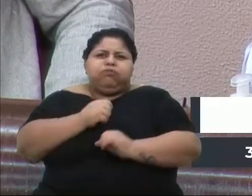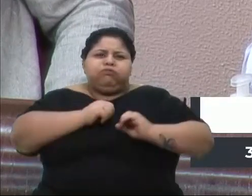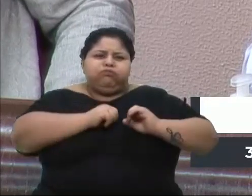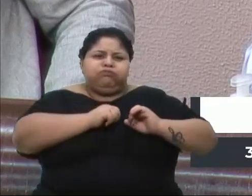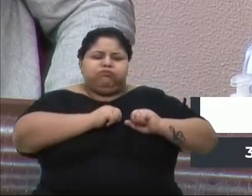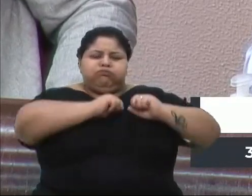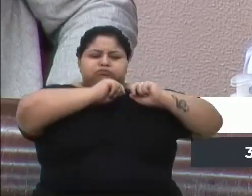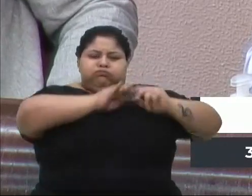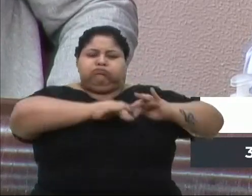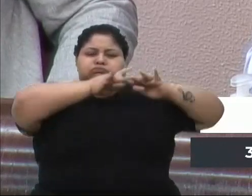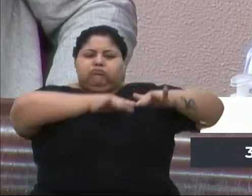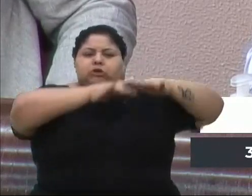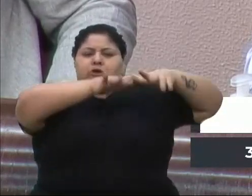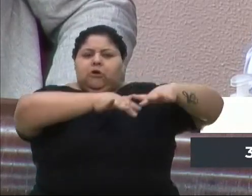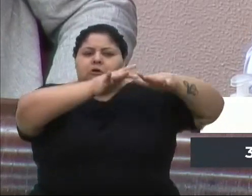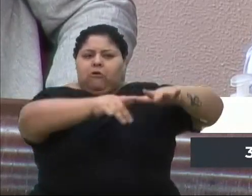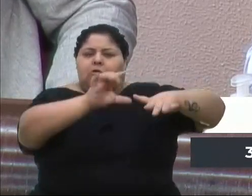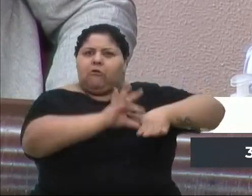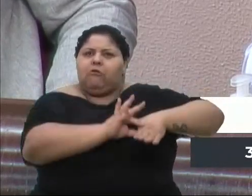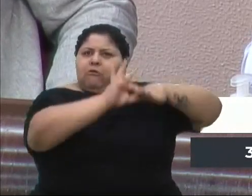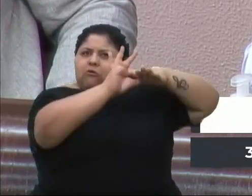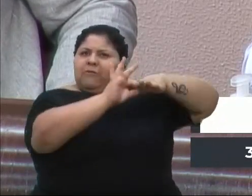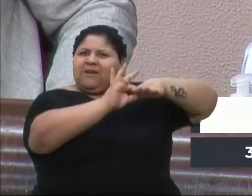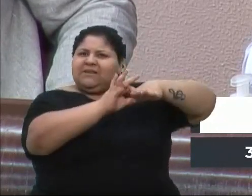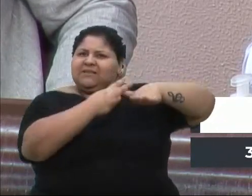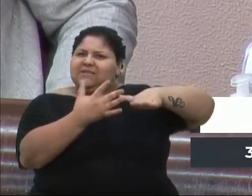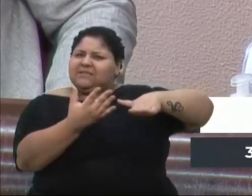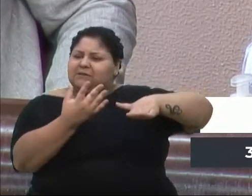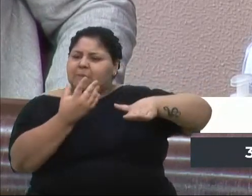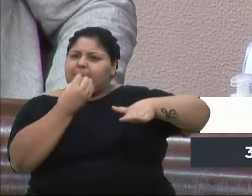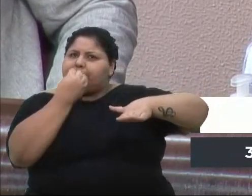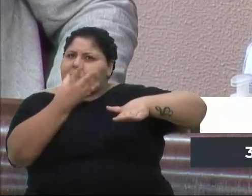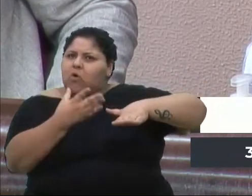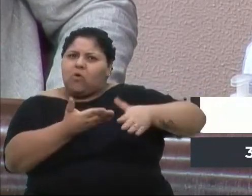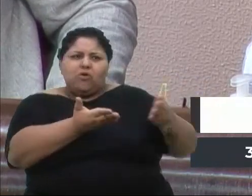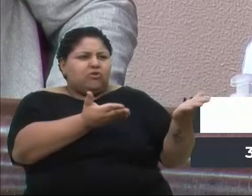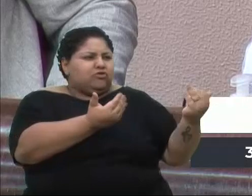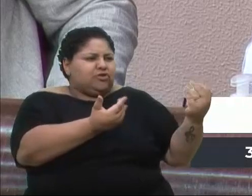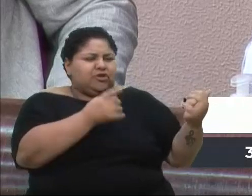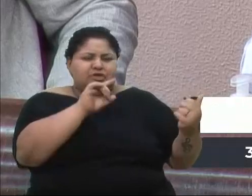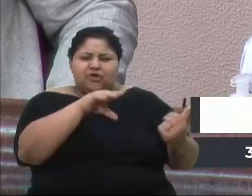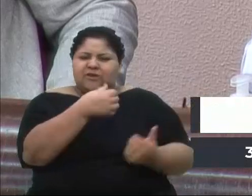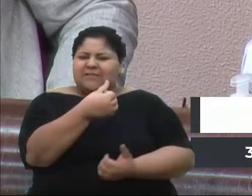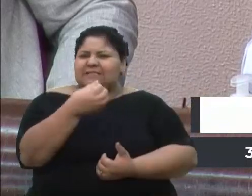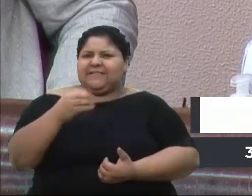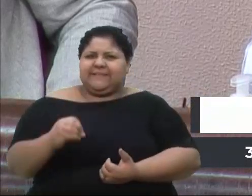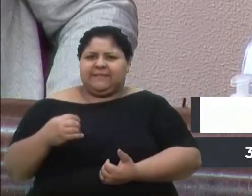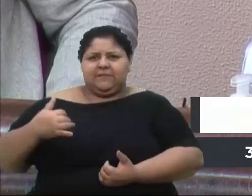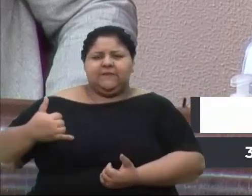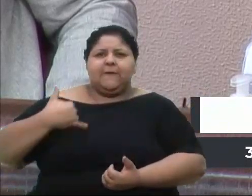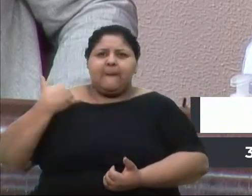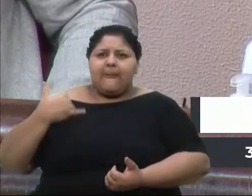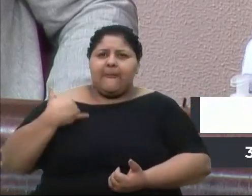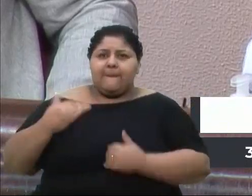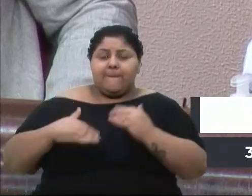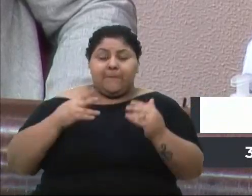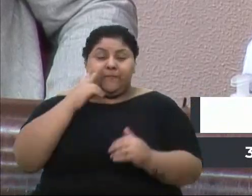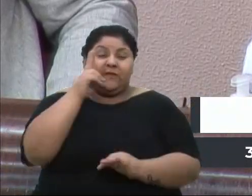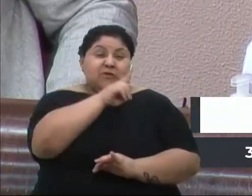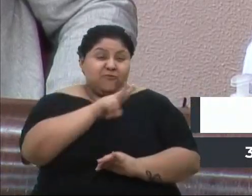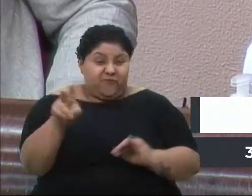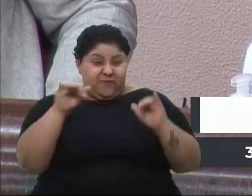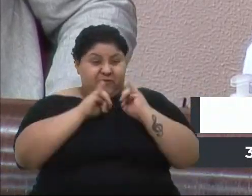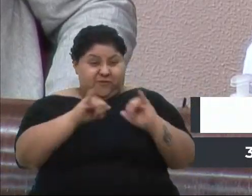é uma liderança, sei que muito jovem, ainda com apenas 60 anos, né? Então, eu, quando vi a notícia hoje de manhã